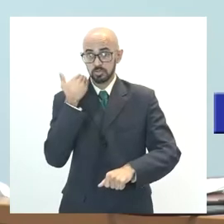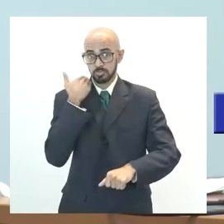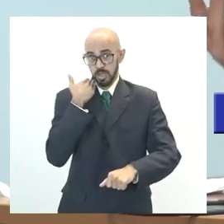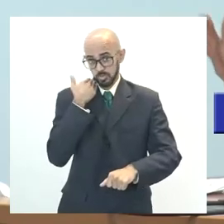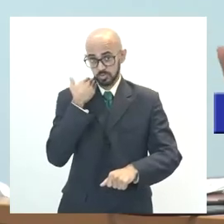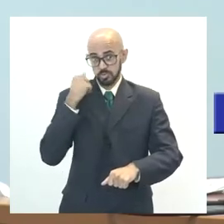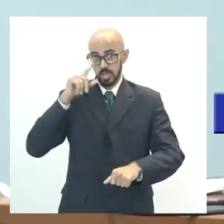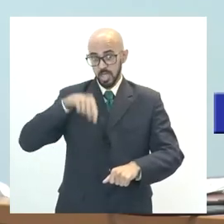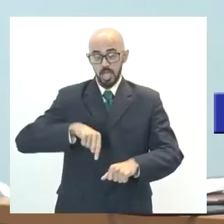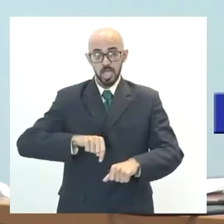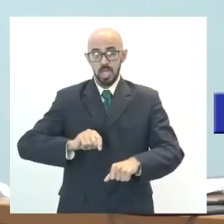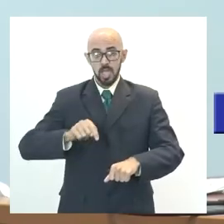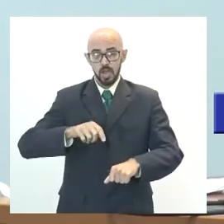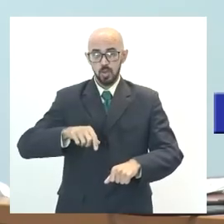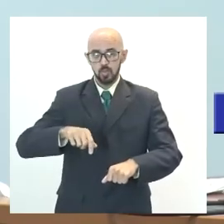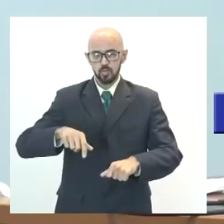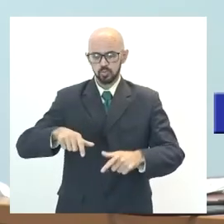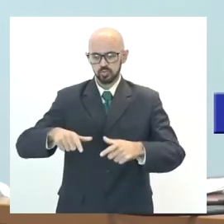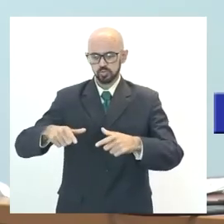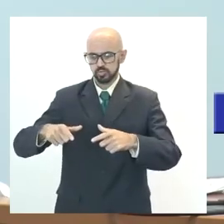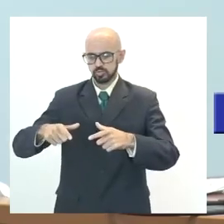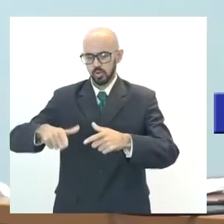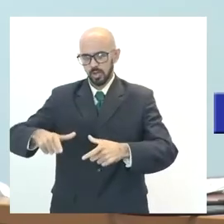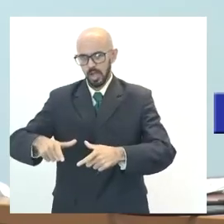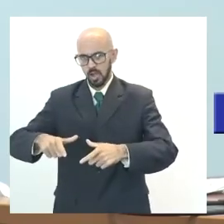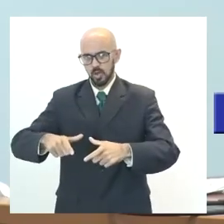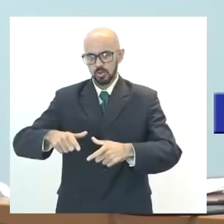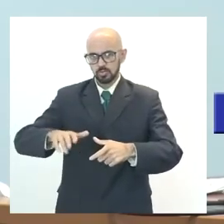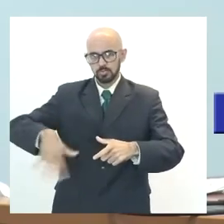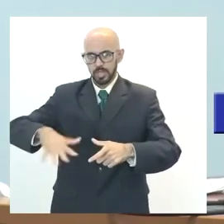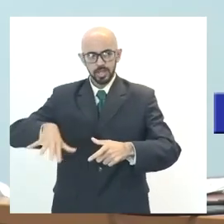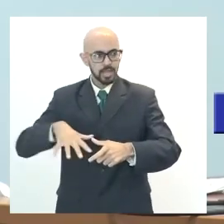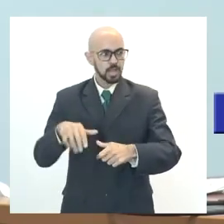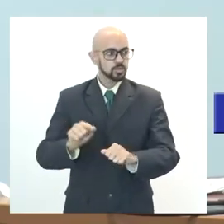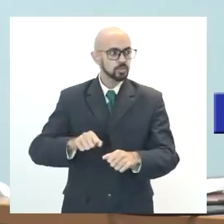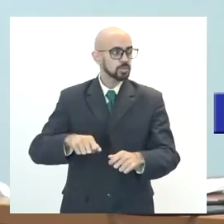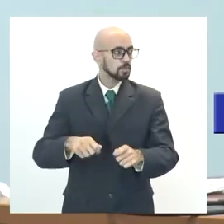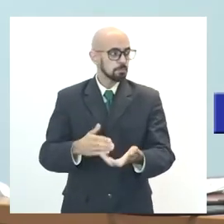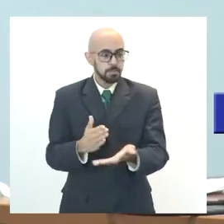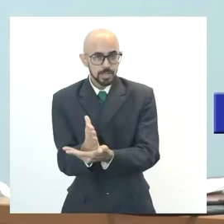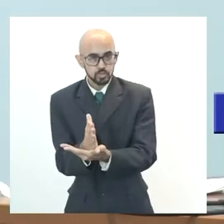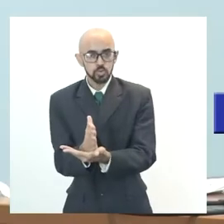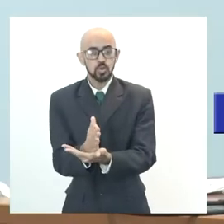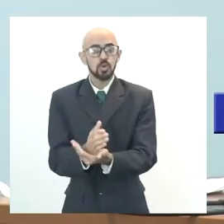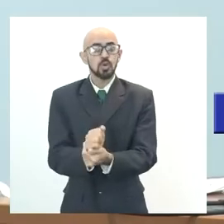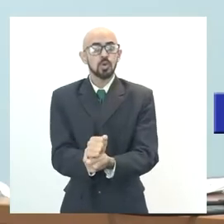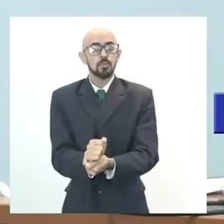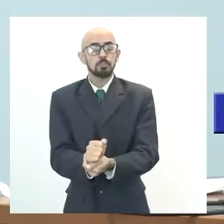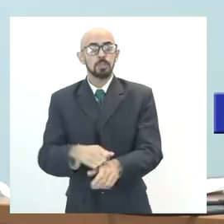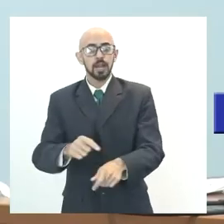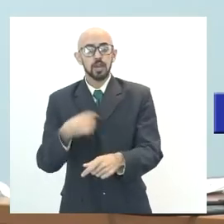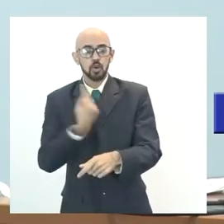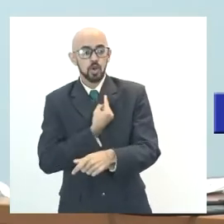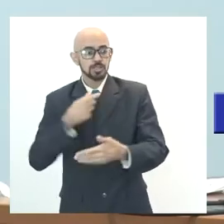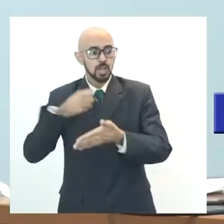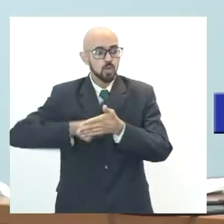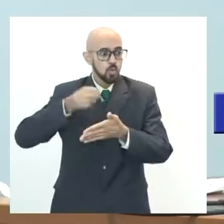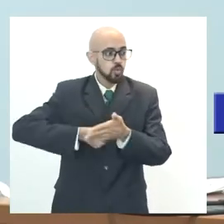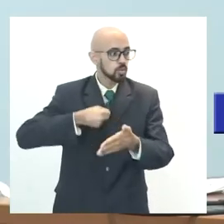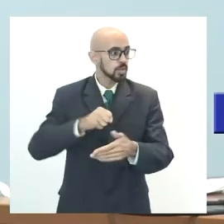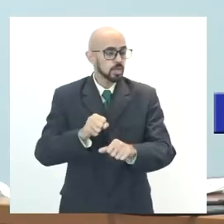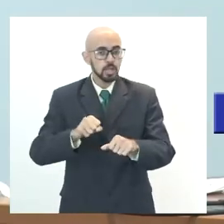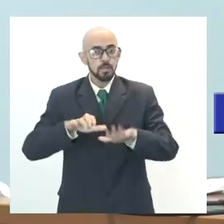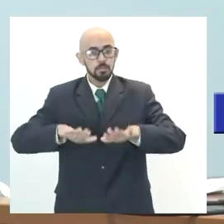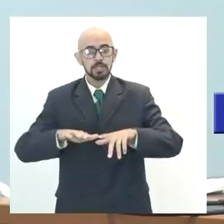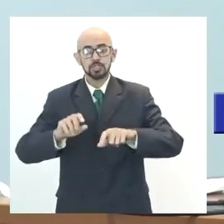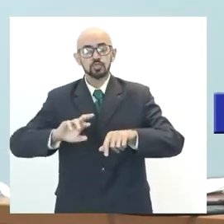enorme nicho de mercado que se queria abrir claro essa não passou por causa da nossa luta né Mas claro que isso não está